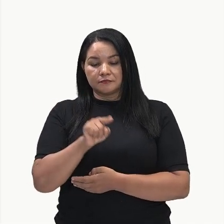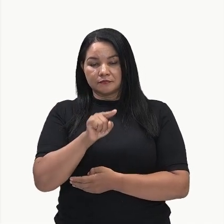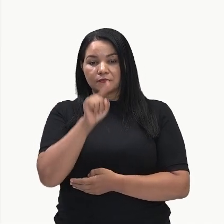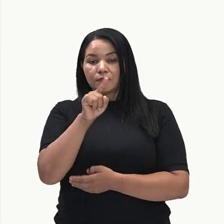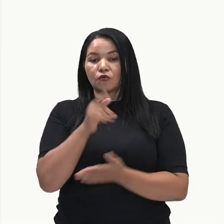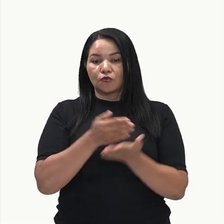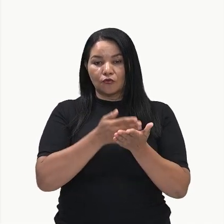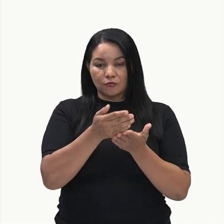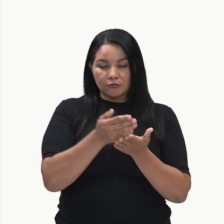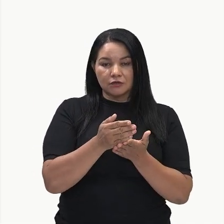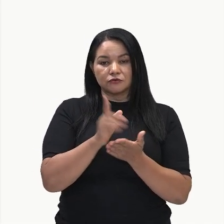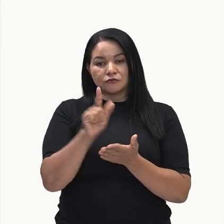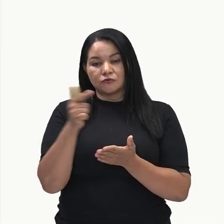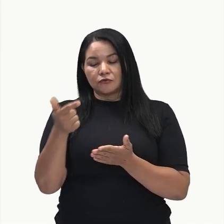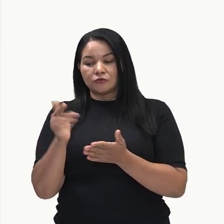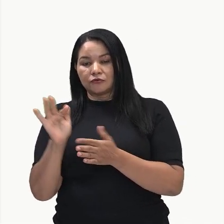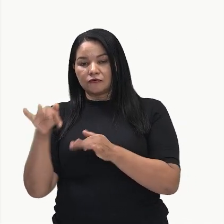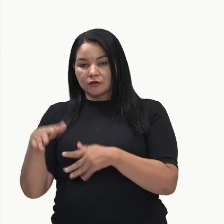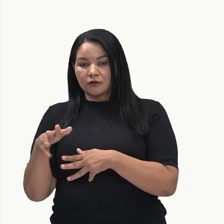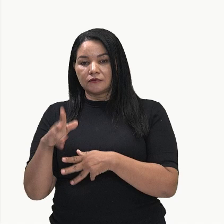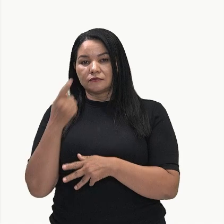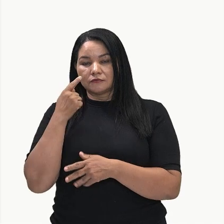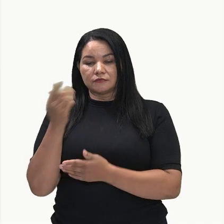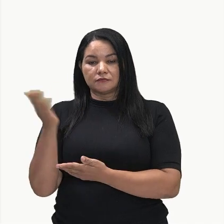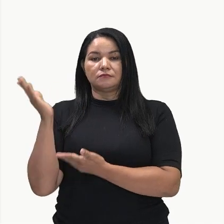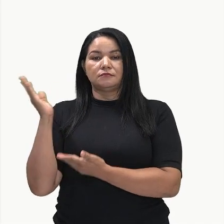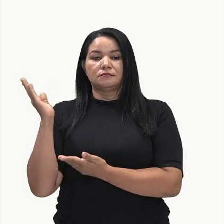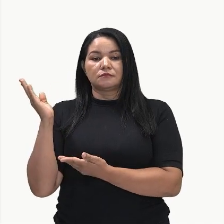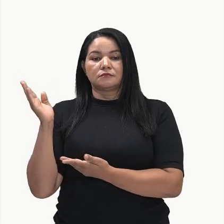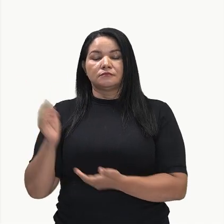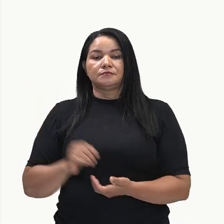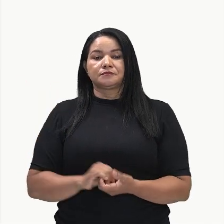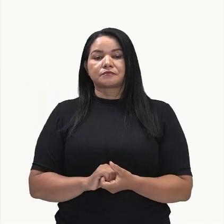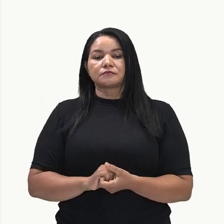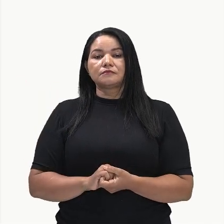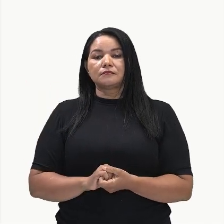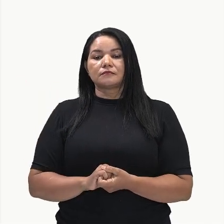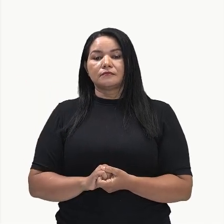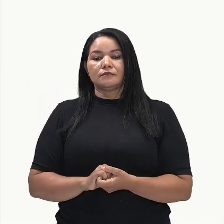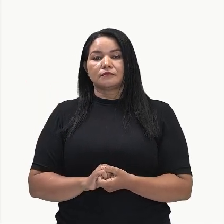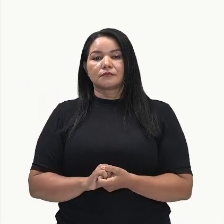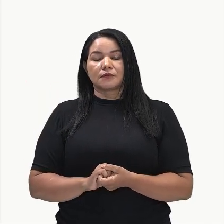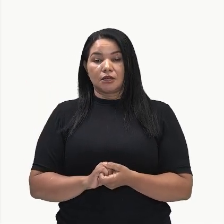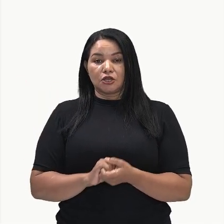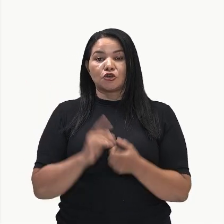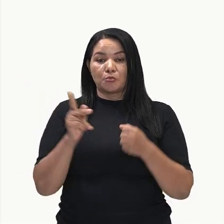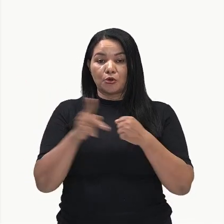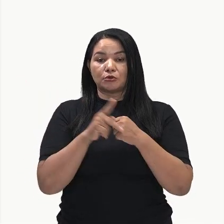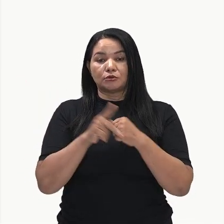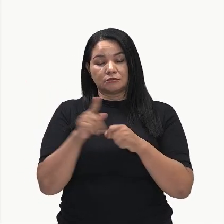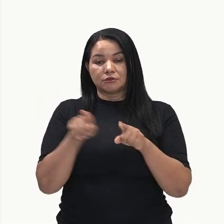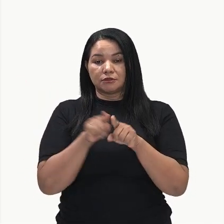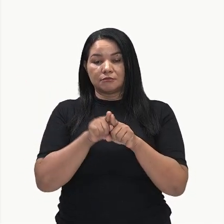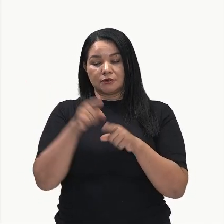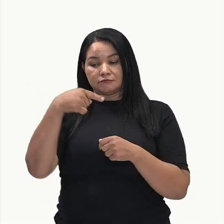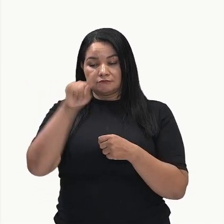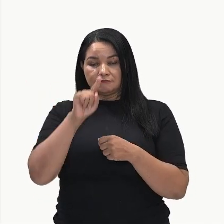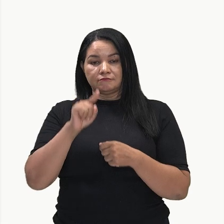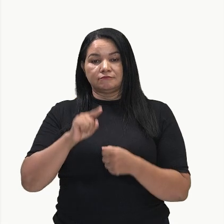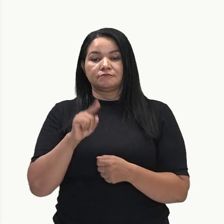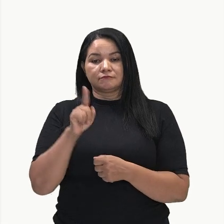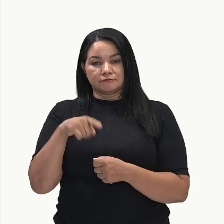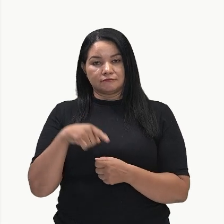começo, outro no final, do começo de ponta cabeça, e o pronome está o quê? Acentuado. La tilde está sobre la